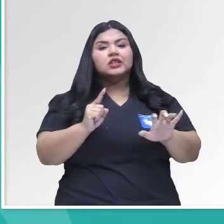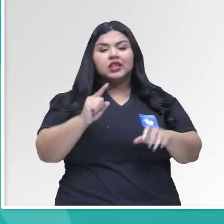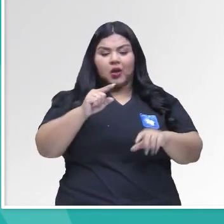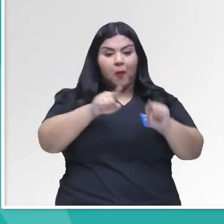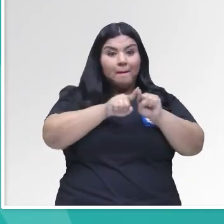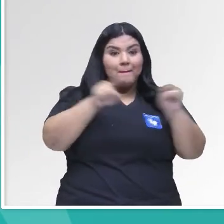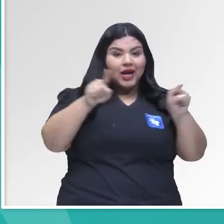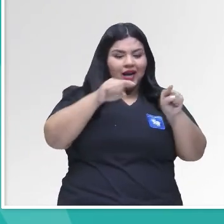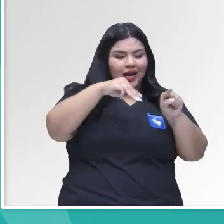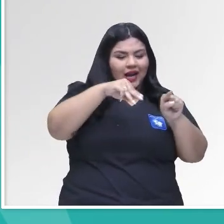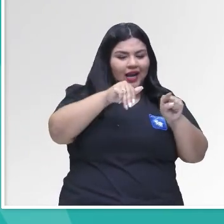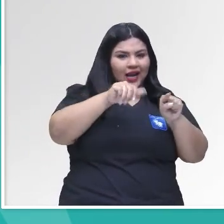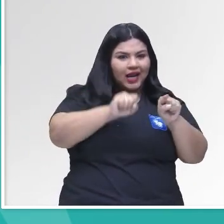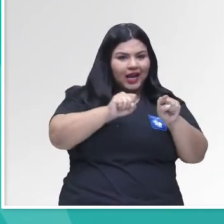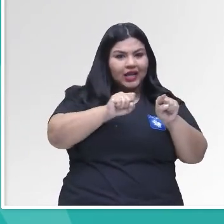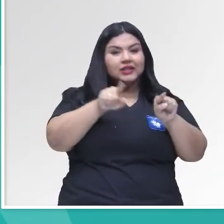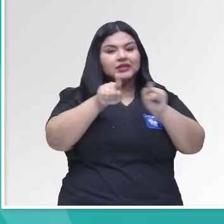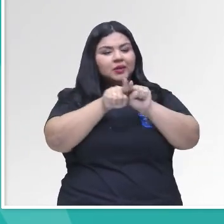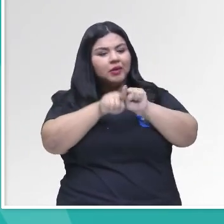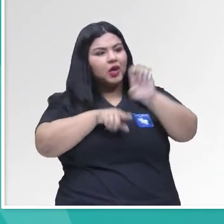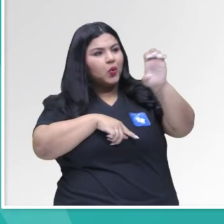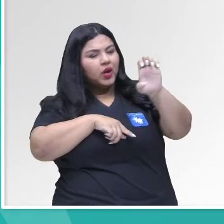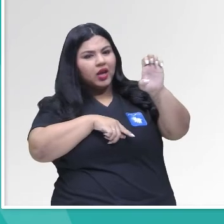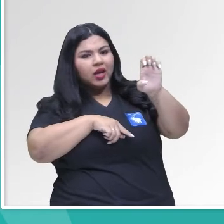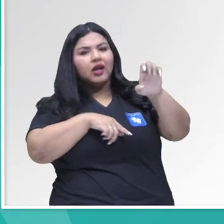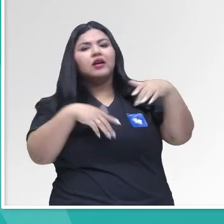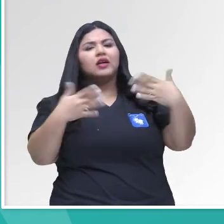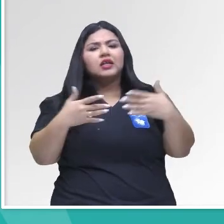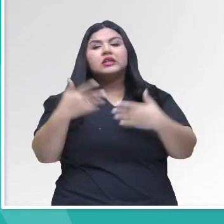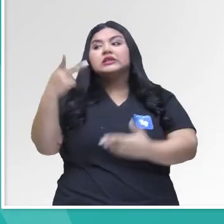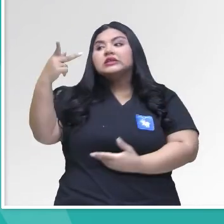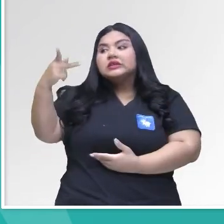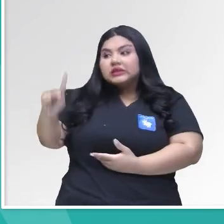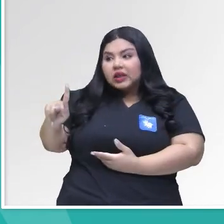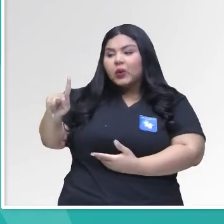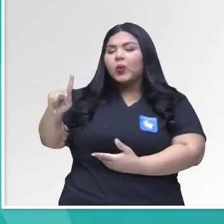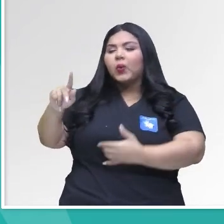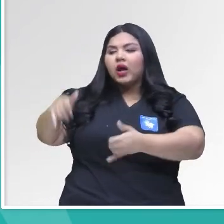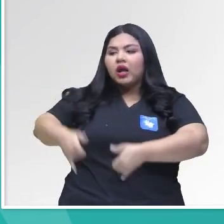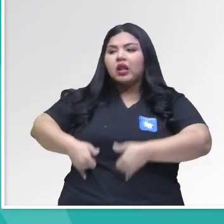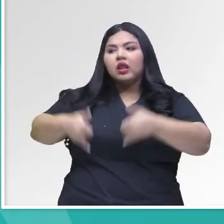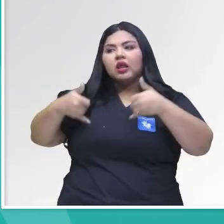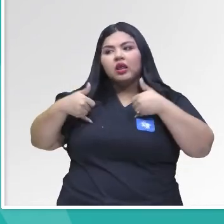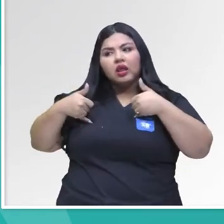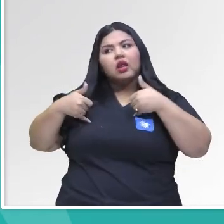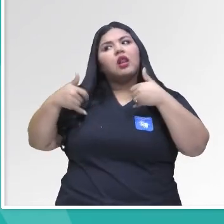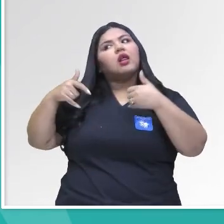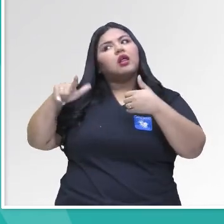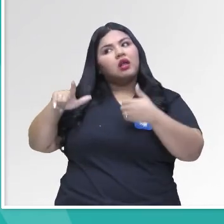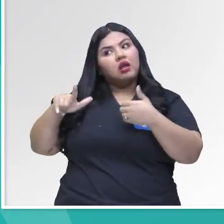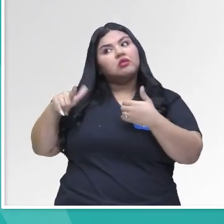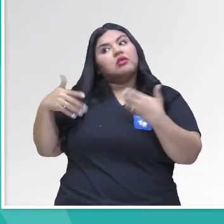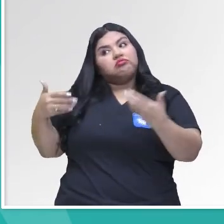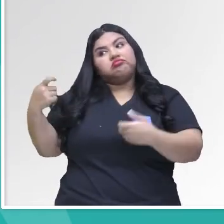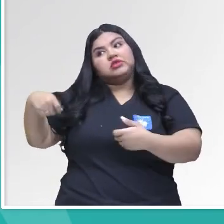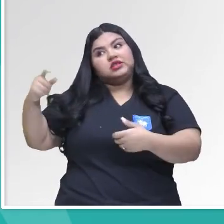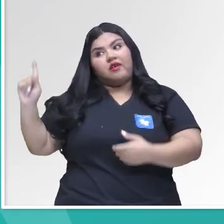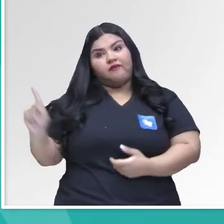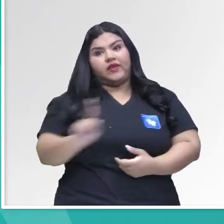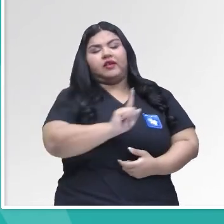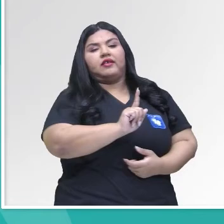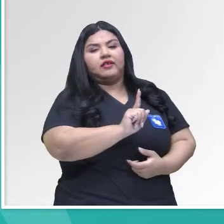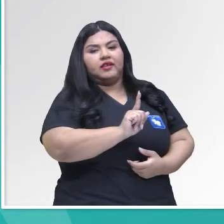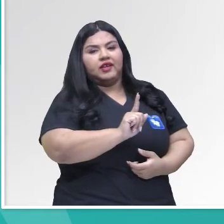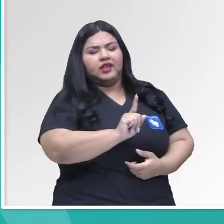está indicando o quê? Era seu aniversário, logo deveria ir.